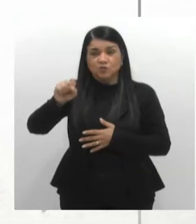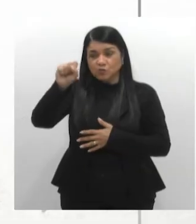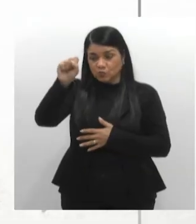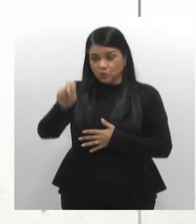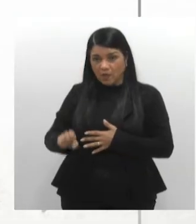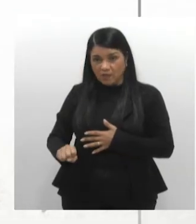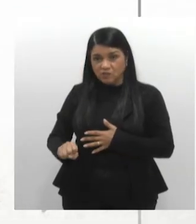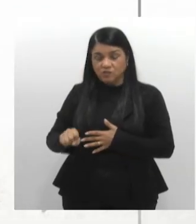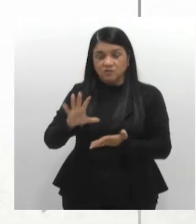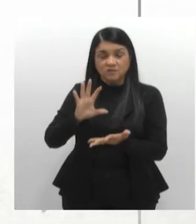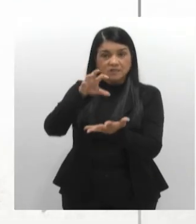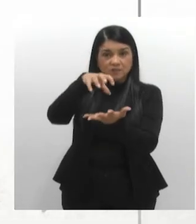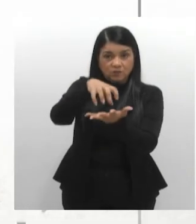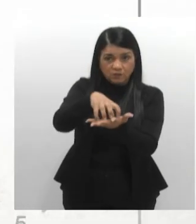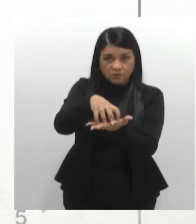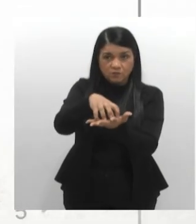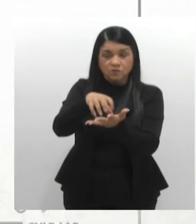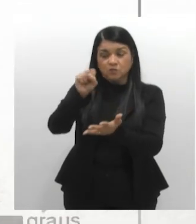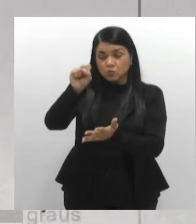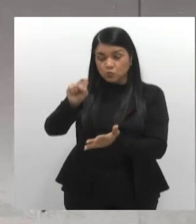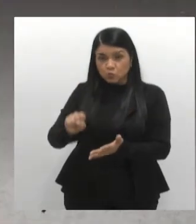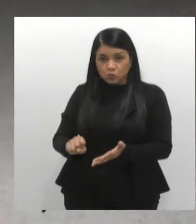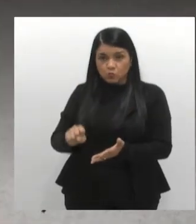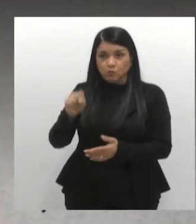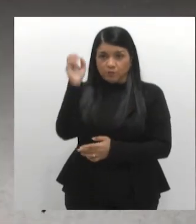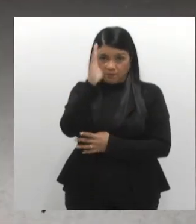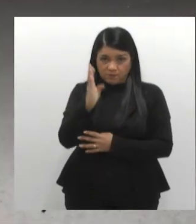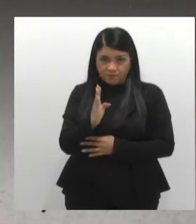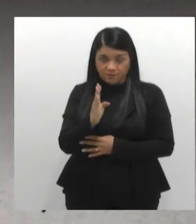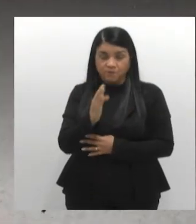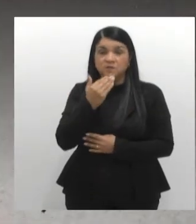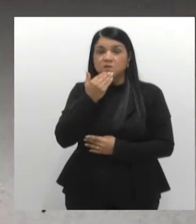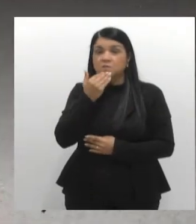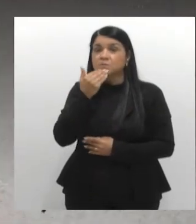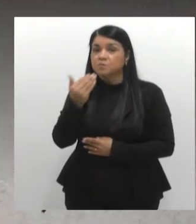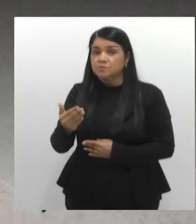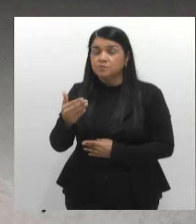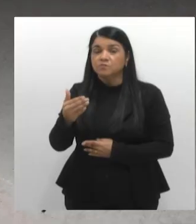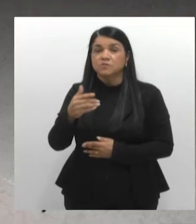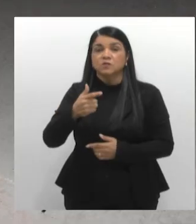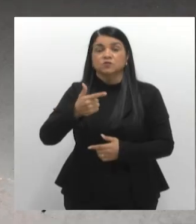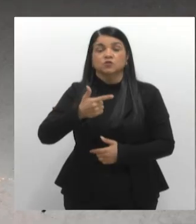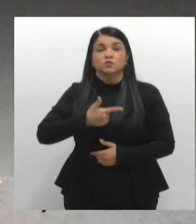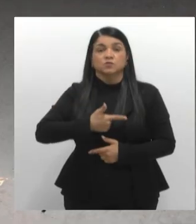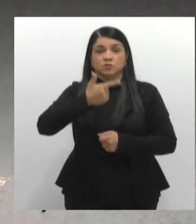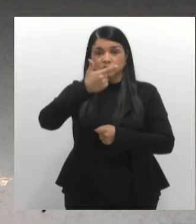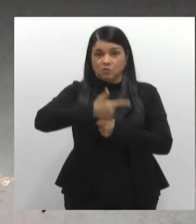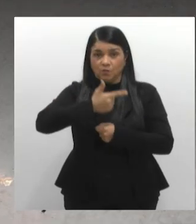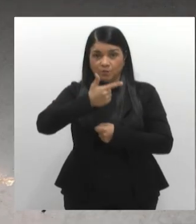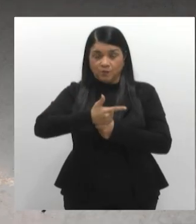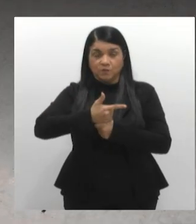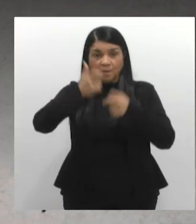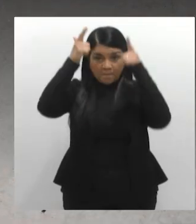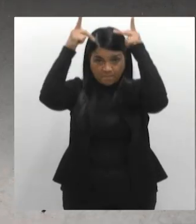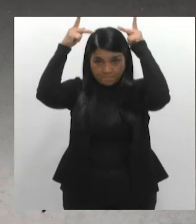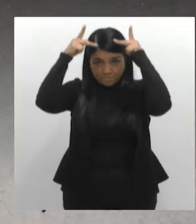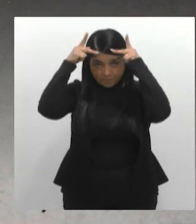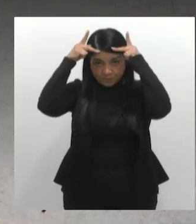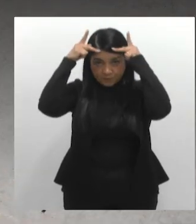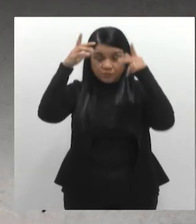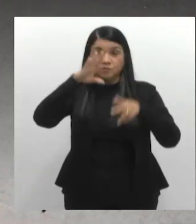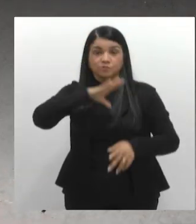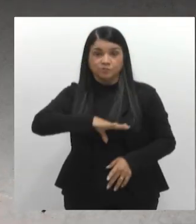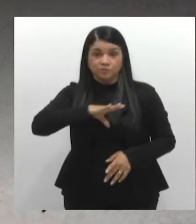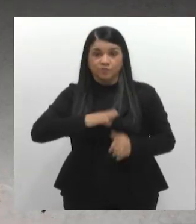o Centro-Oeste e o Sul do Brasil. Por solicitação de Dom Pedro, príncipe regente de Portugal, o Beato